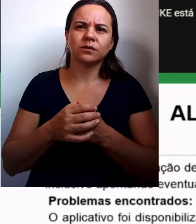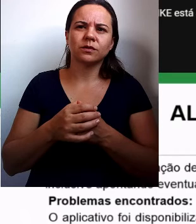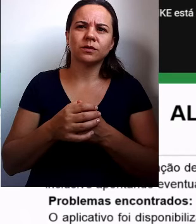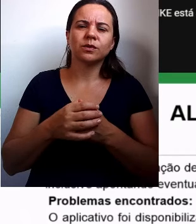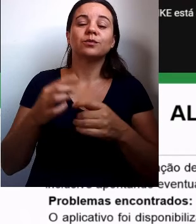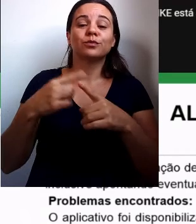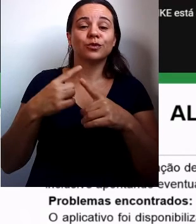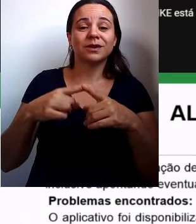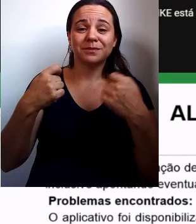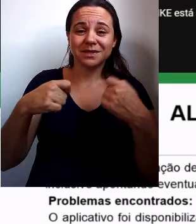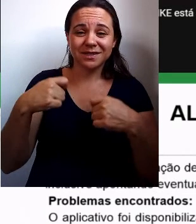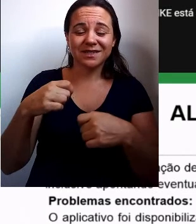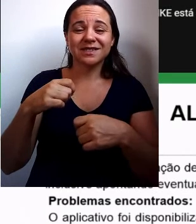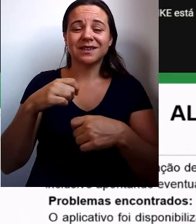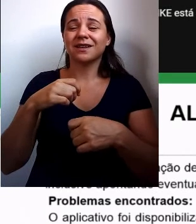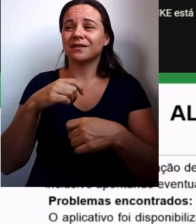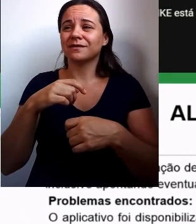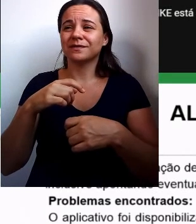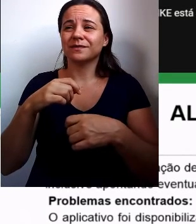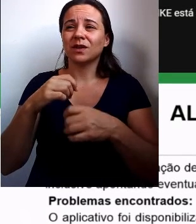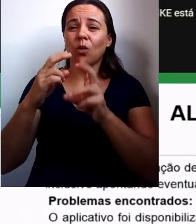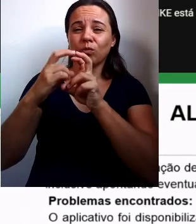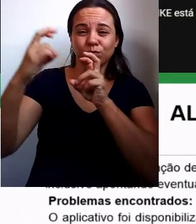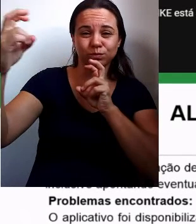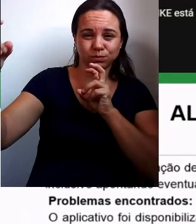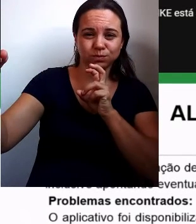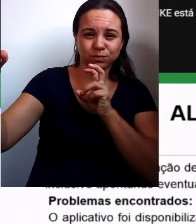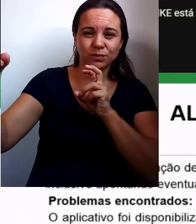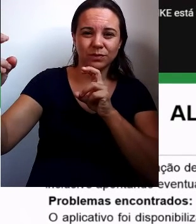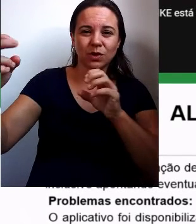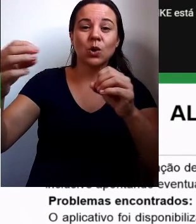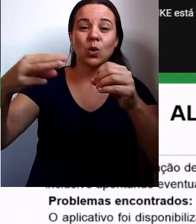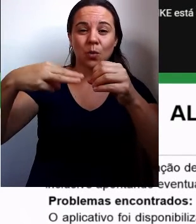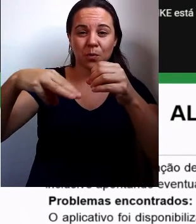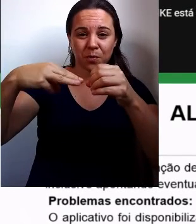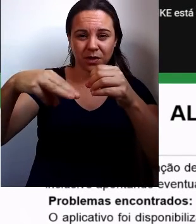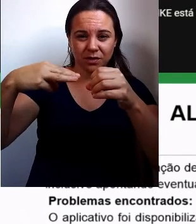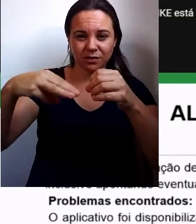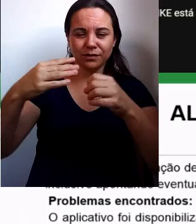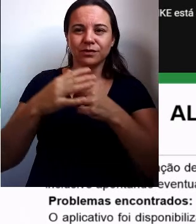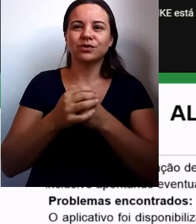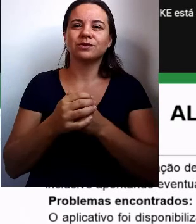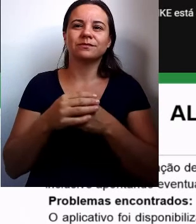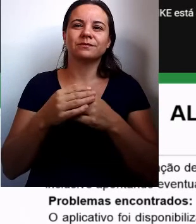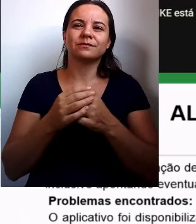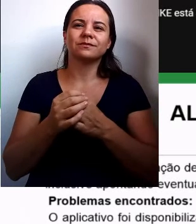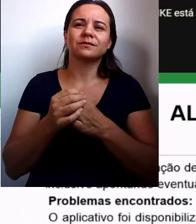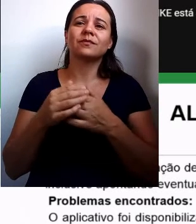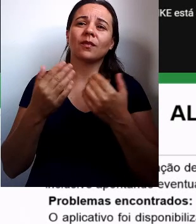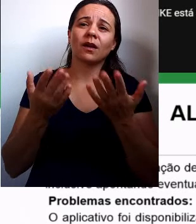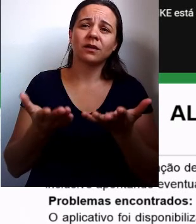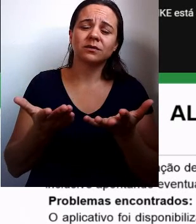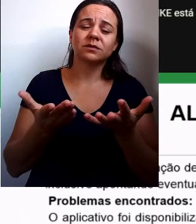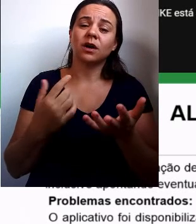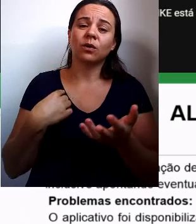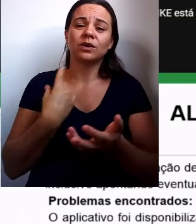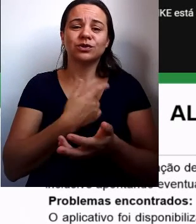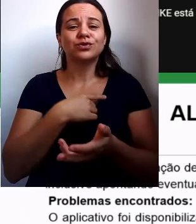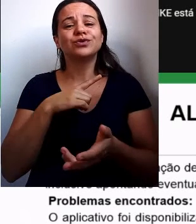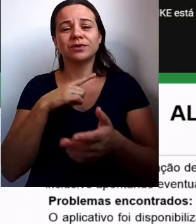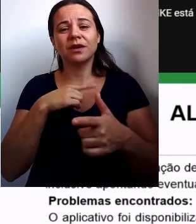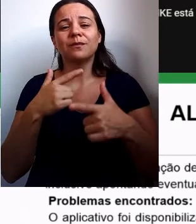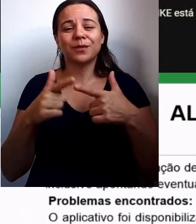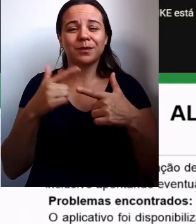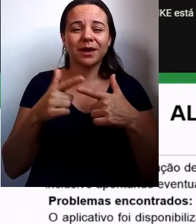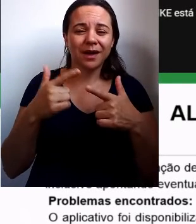Essa conexão tinha que ser online, né? Com o emulador do Meet, né? Na página do Meet, né? E